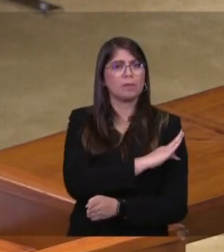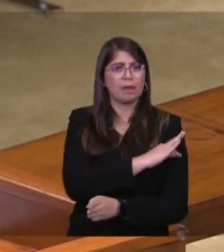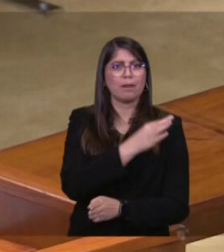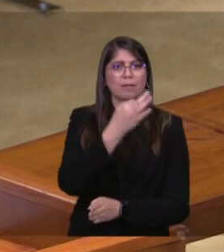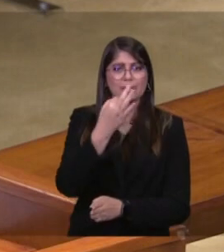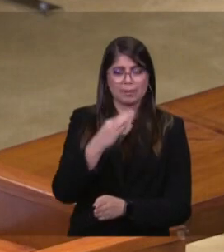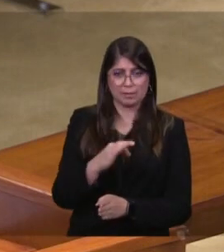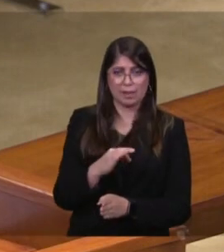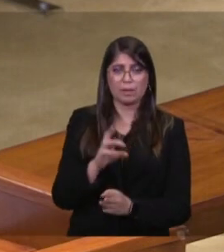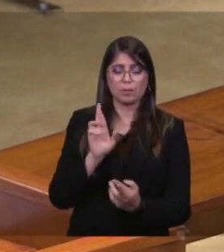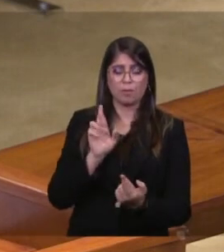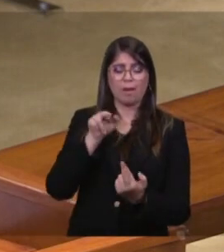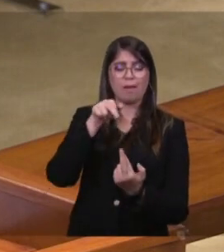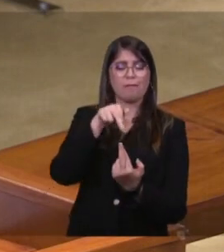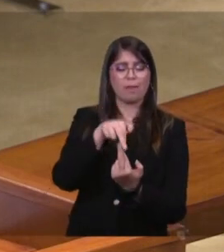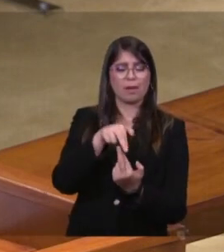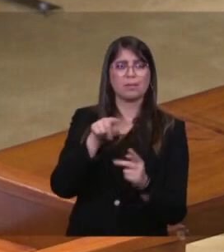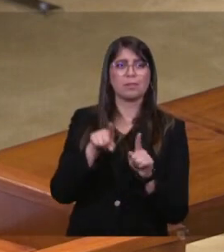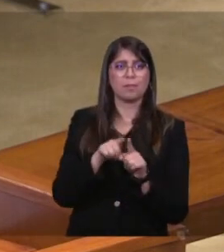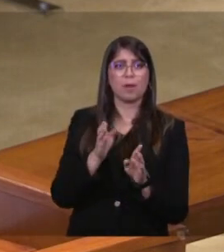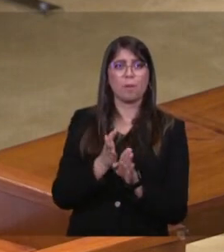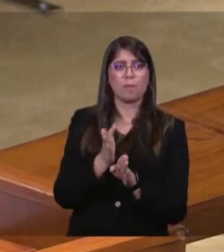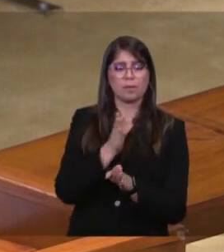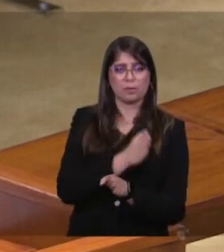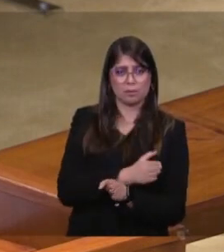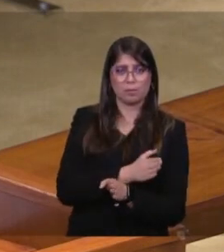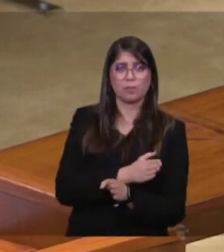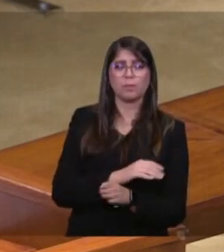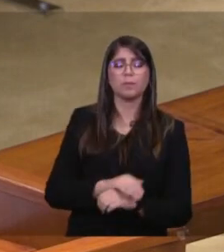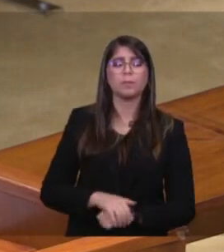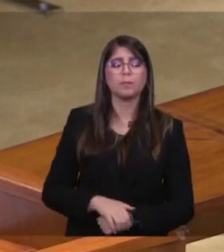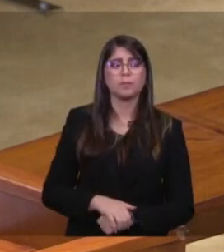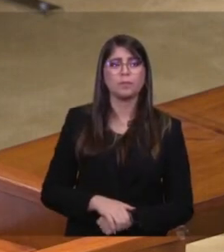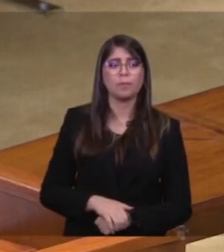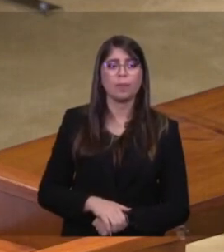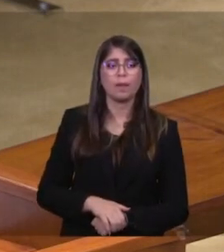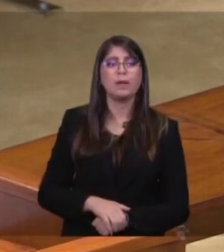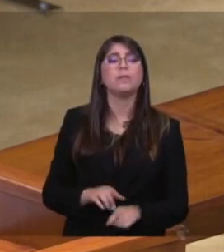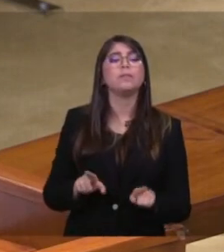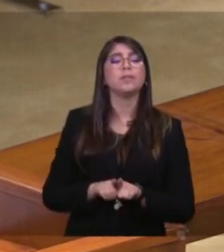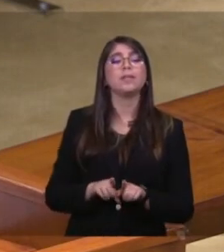uma referência e é um adendo ao princípio da anterioridade de exercício, ele pretende